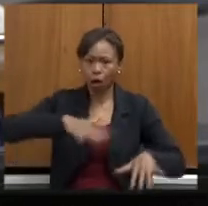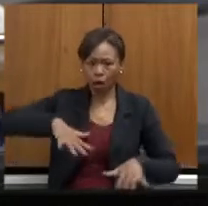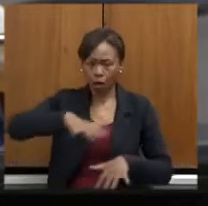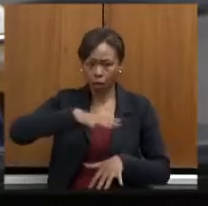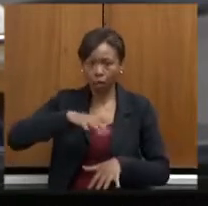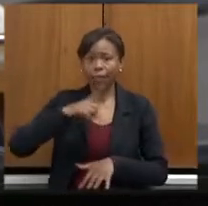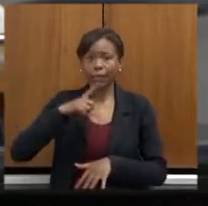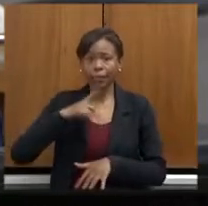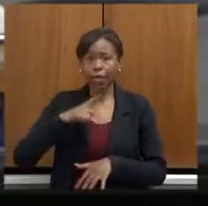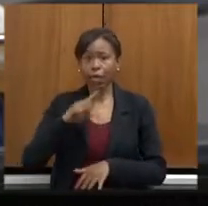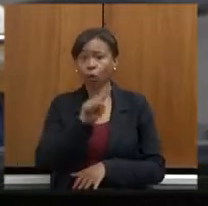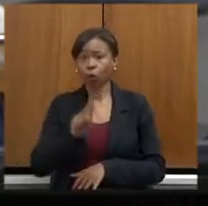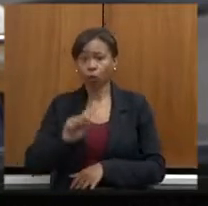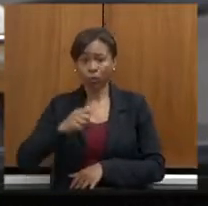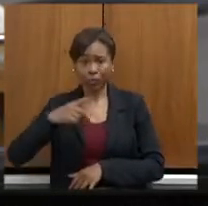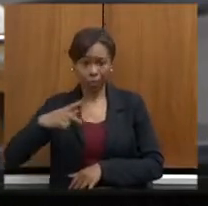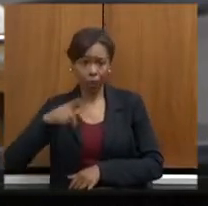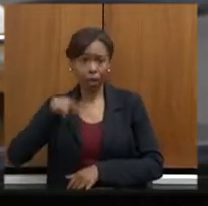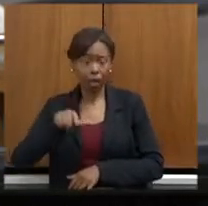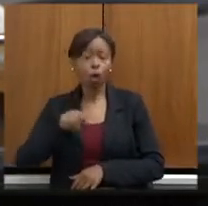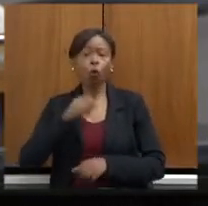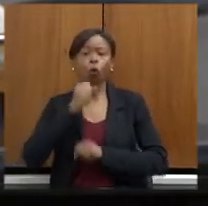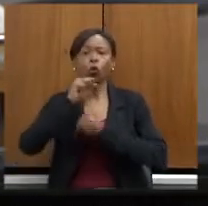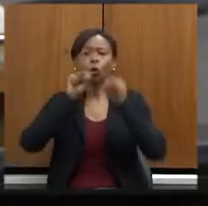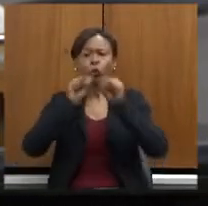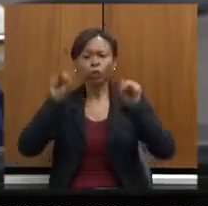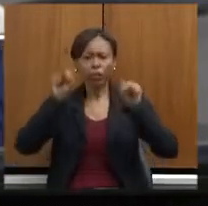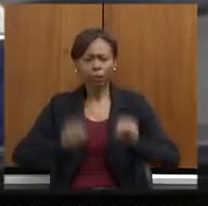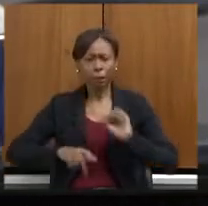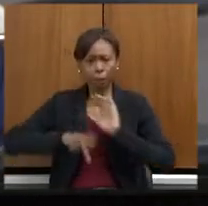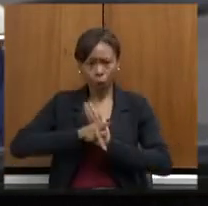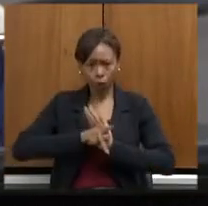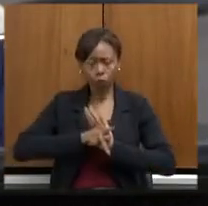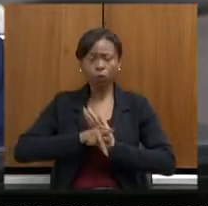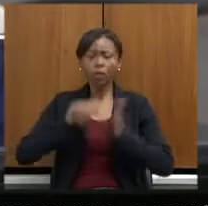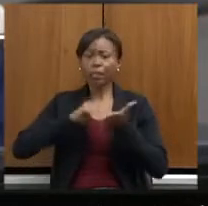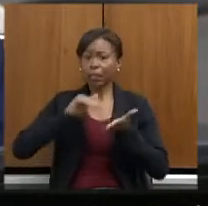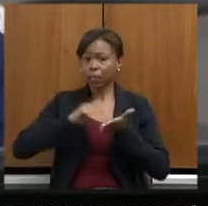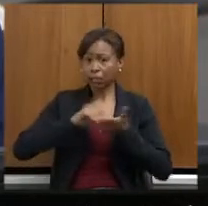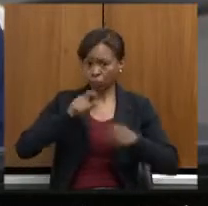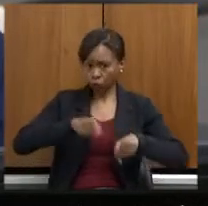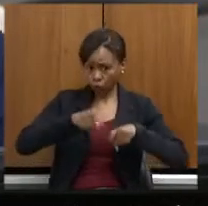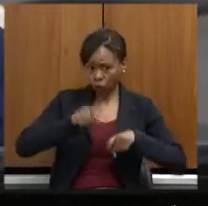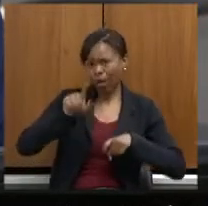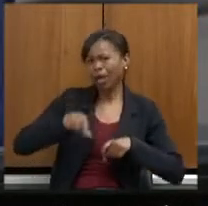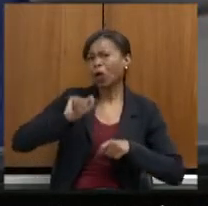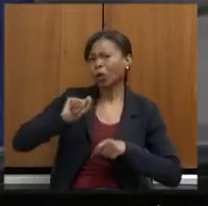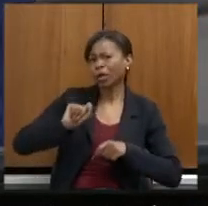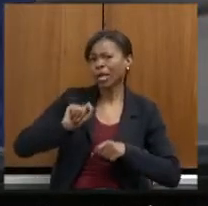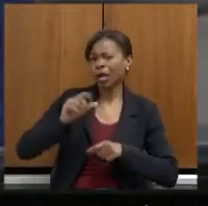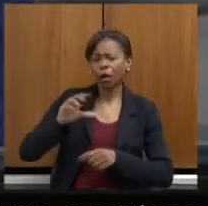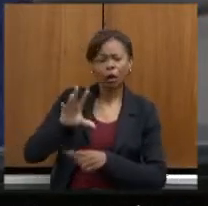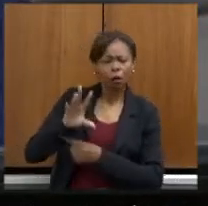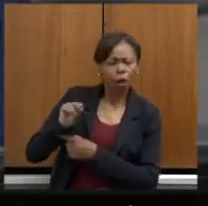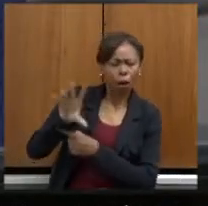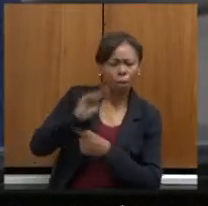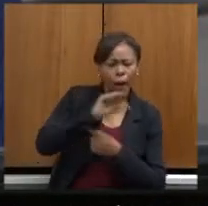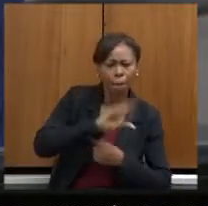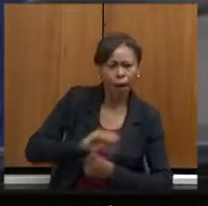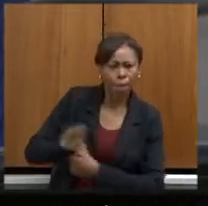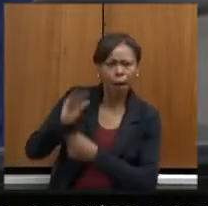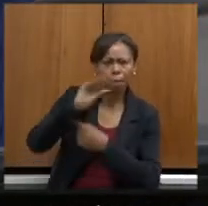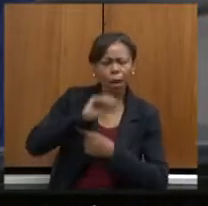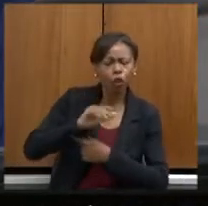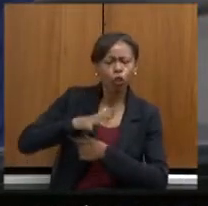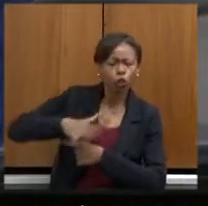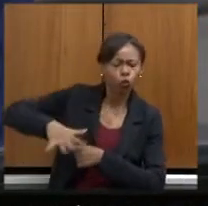produtivo Zap que é um sistema foi desenvolvido pela secretaria da Agricultura que é uma radiografia da Bacia da sub-bacia local